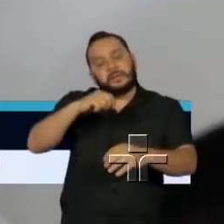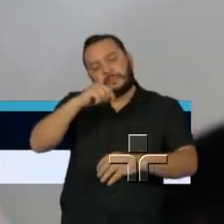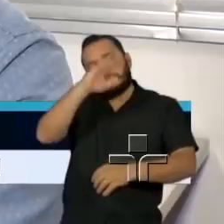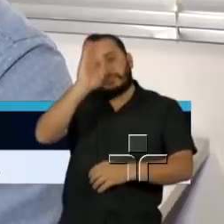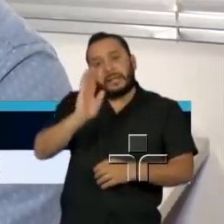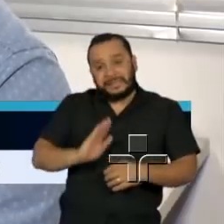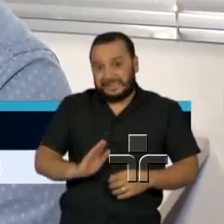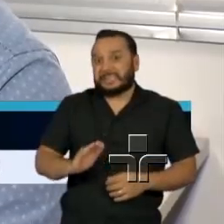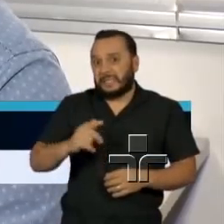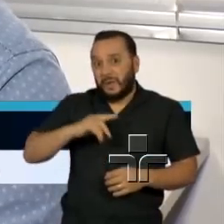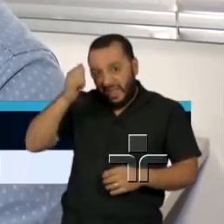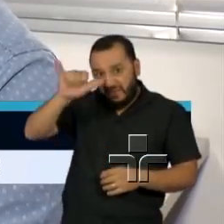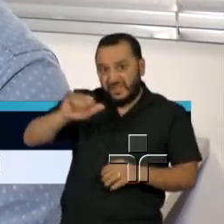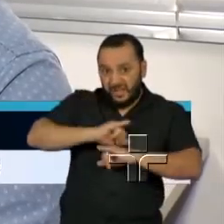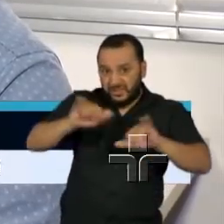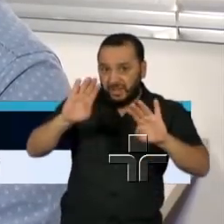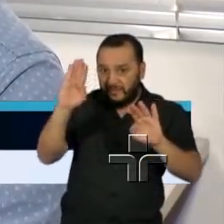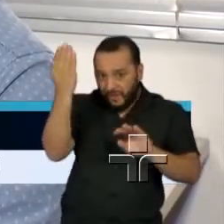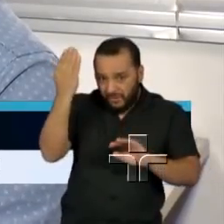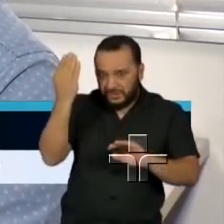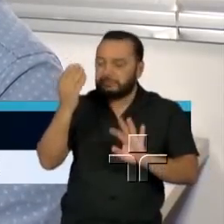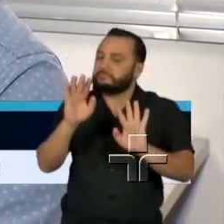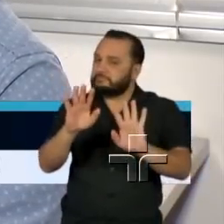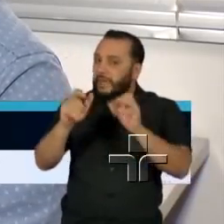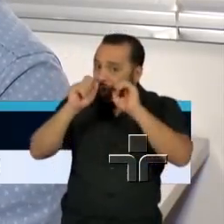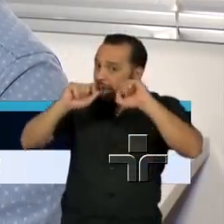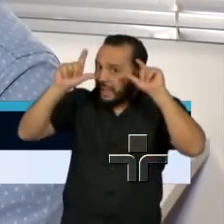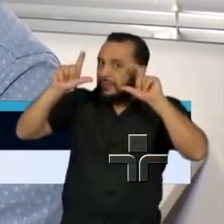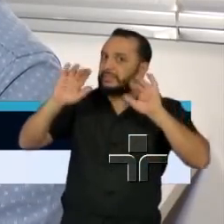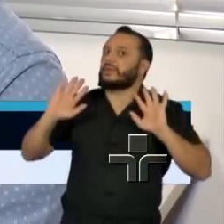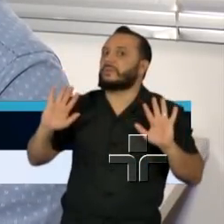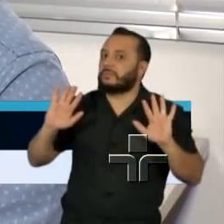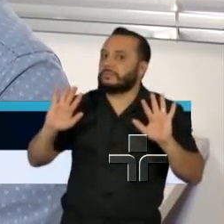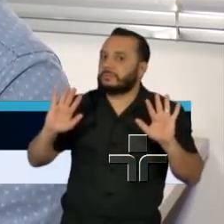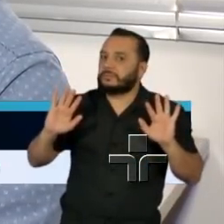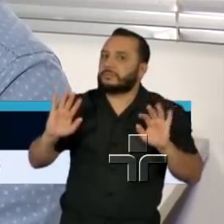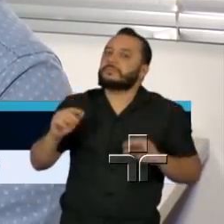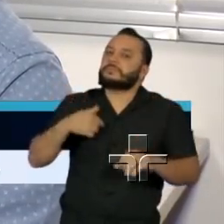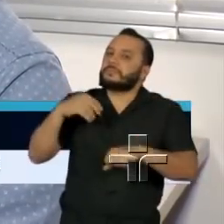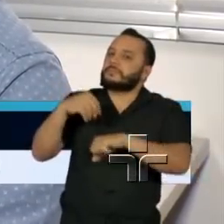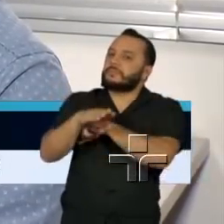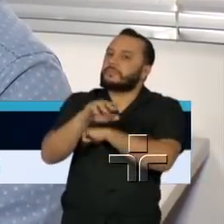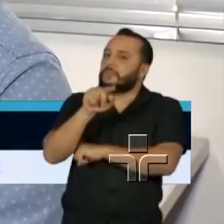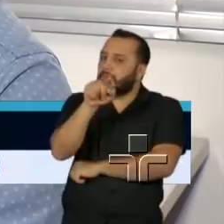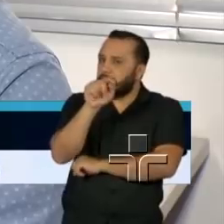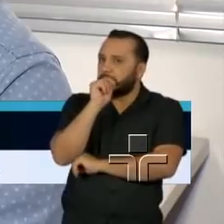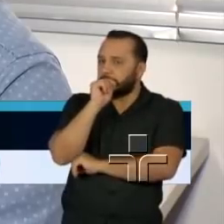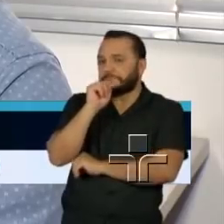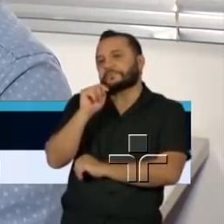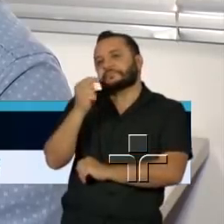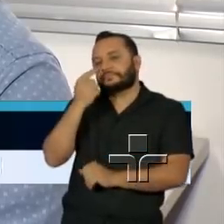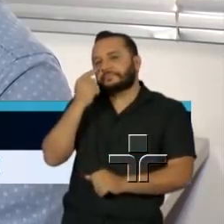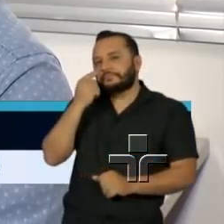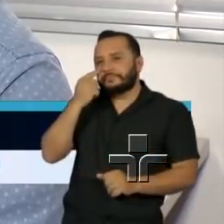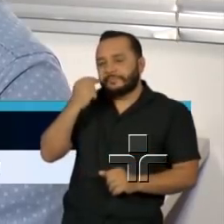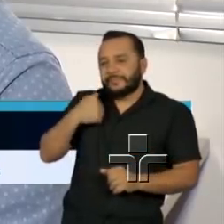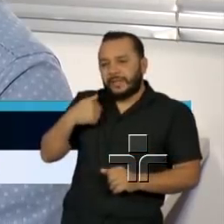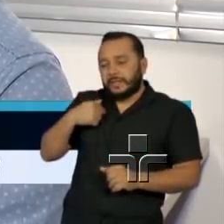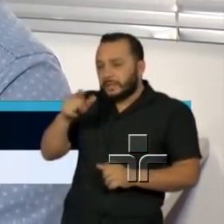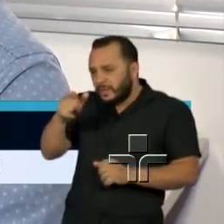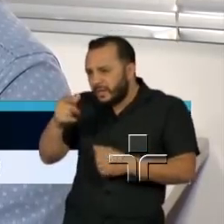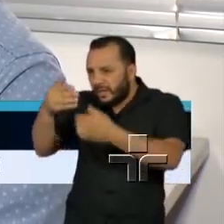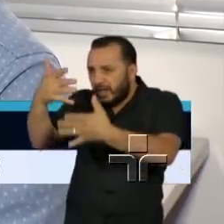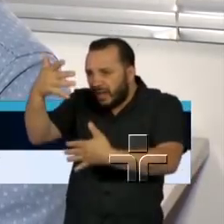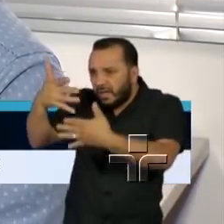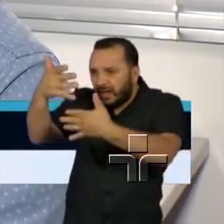manter alerta. A maior dica e a maior preocupação para todos é, ao identificar um post que seja do seu interesse, tome